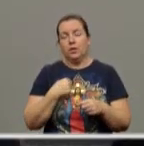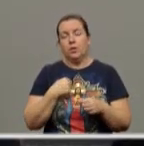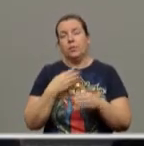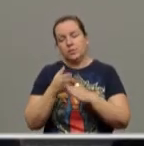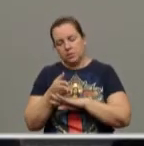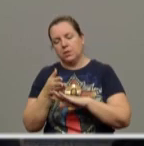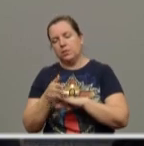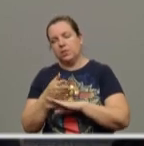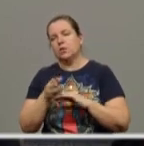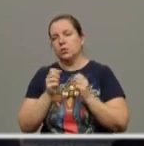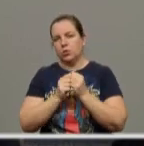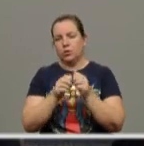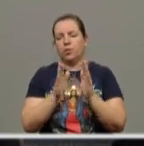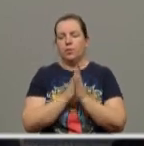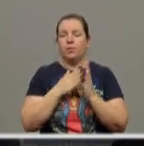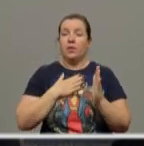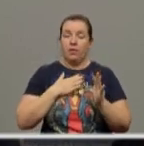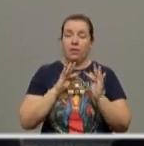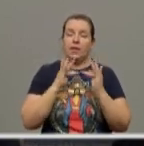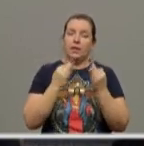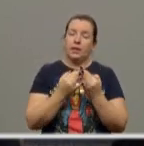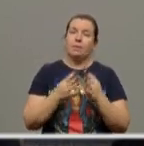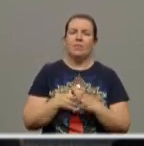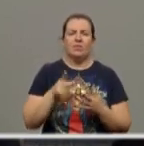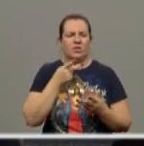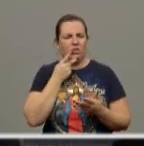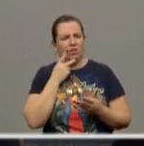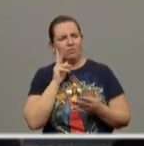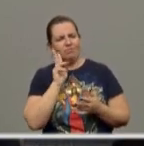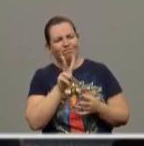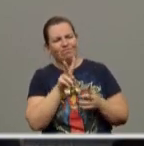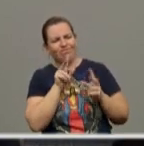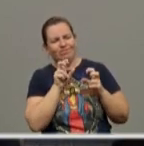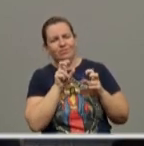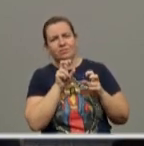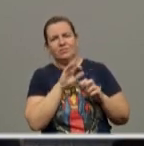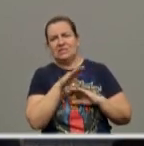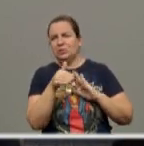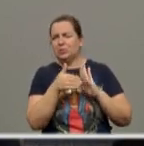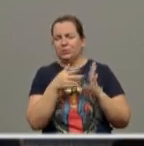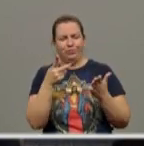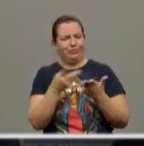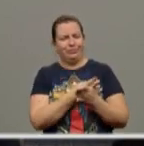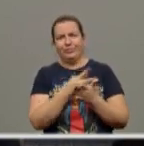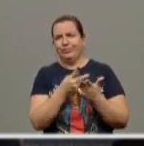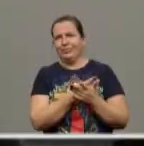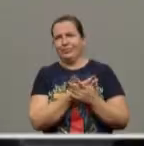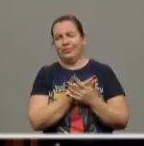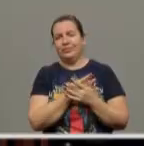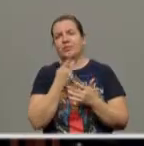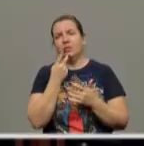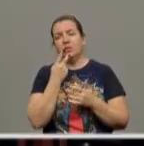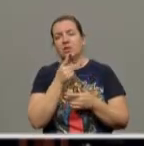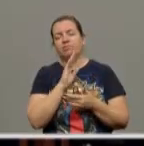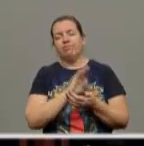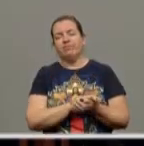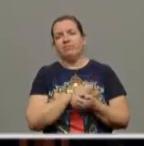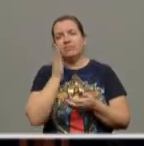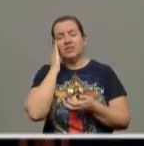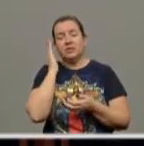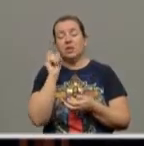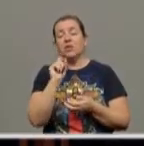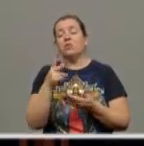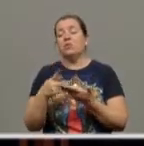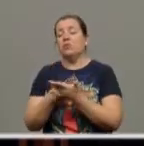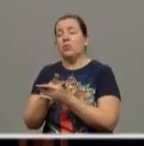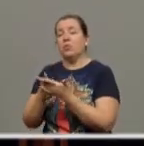né, eu falei assim, meu Deus, isso está tudo errado, não é possível. Eu peguei e falei assim, ah, você quer saber, eu vou procurar outras